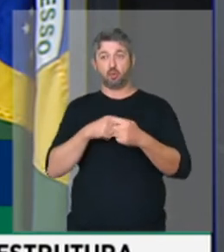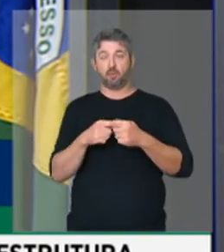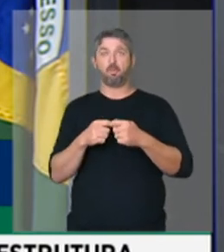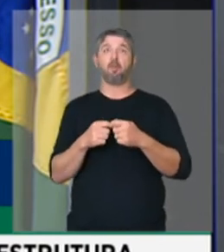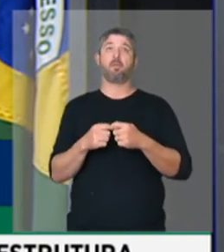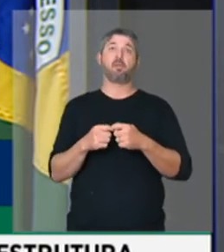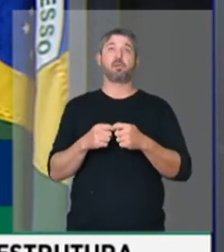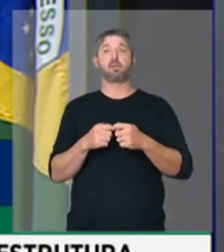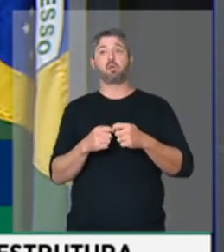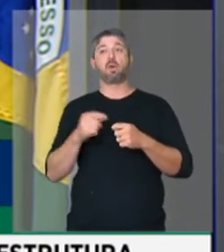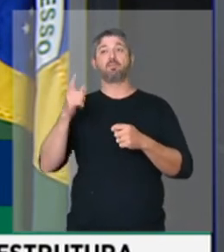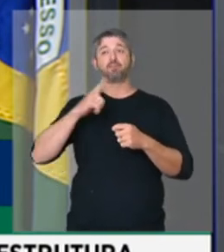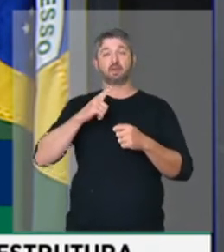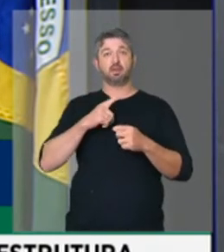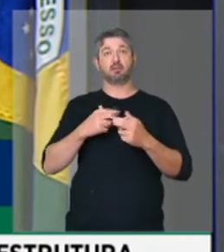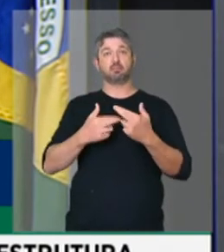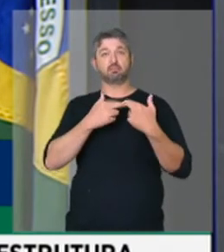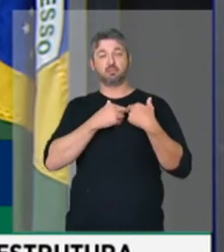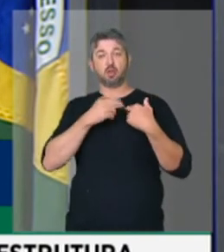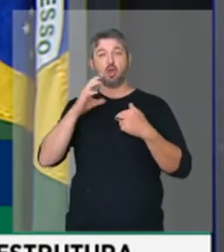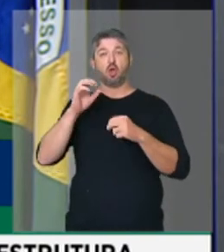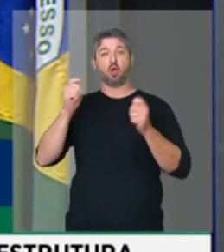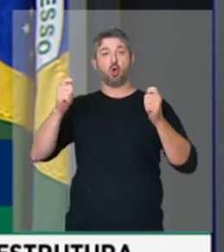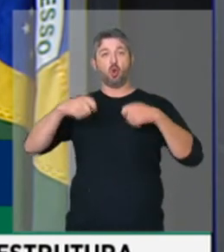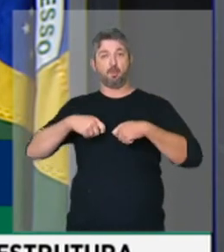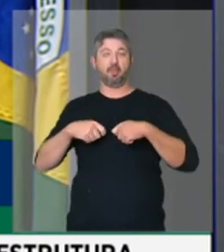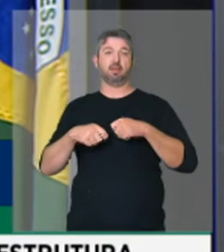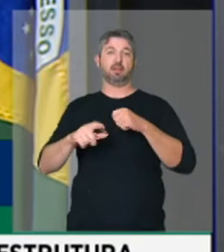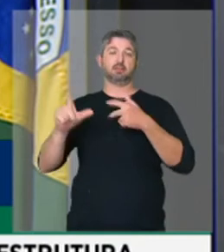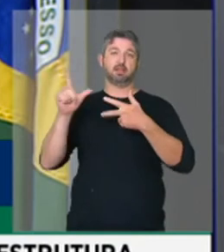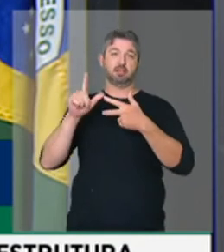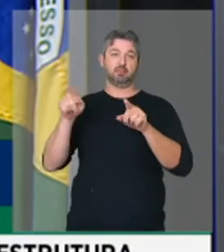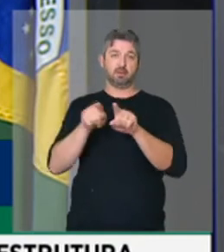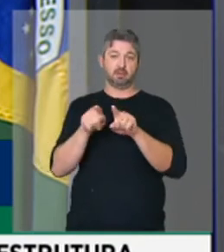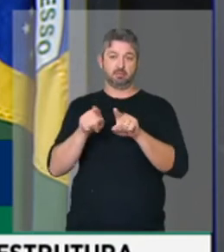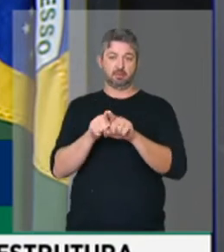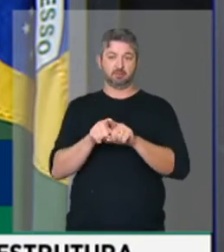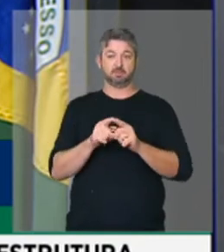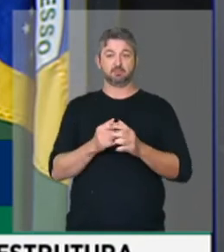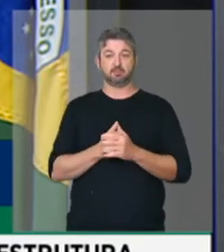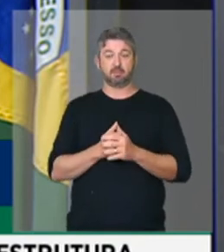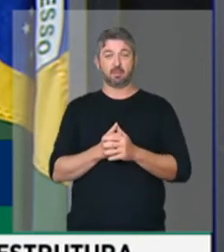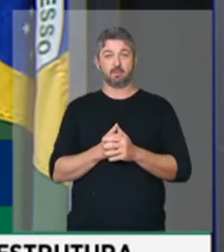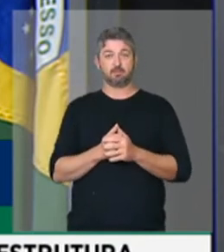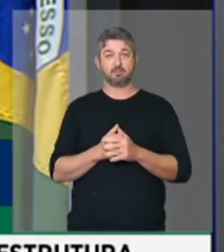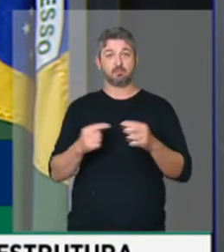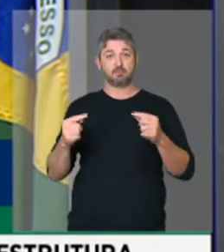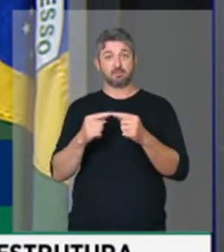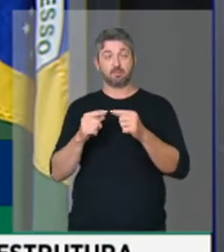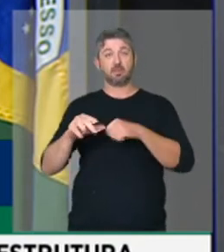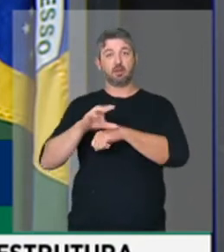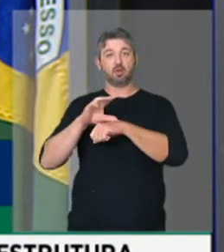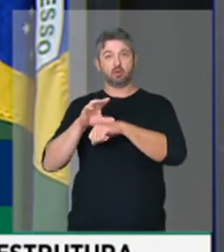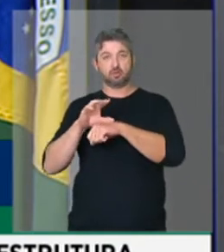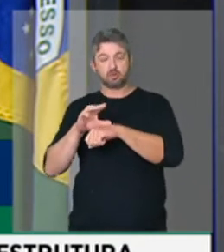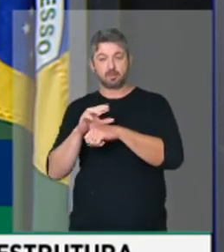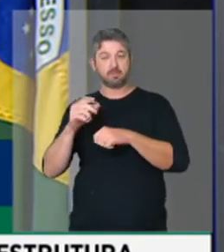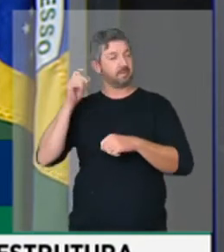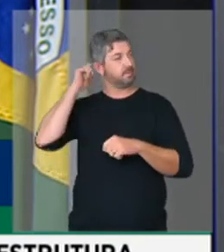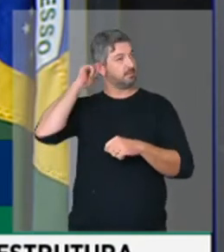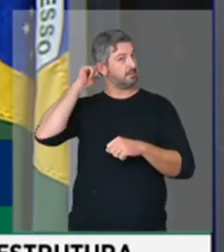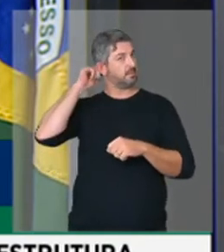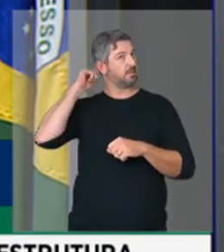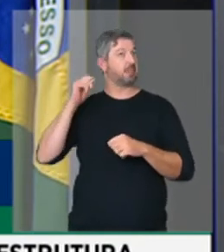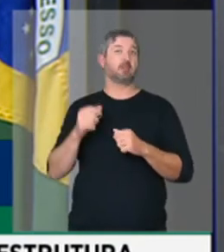consta no rol de competência legislativa também. No aspecto à constitucionalidade material